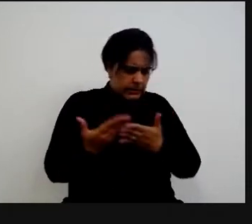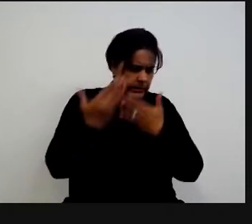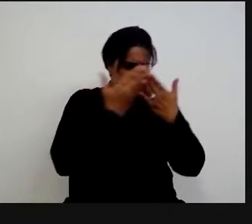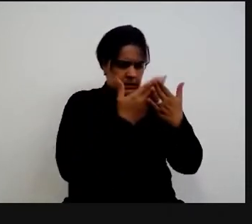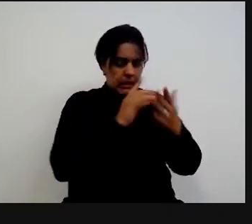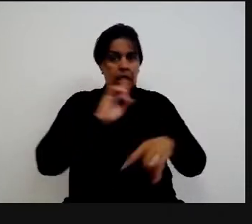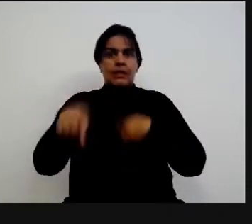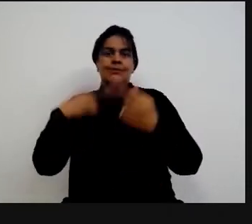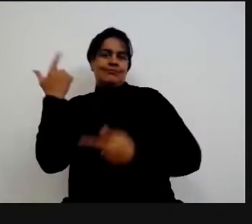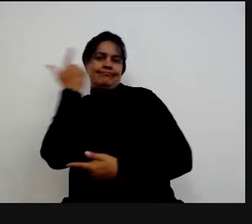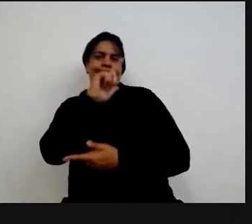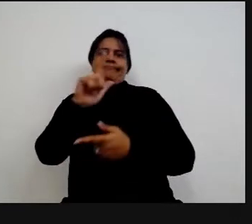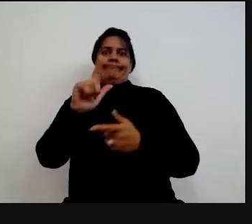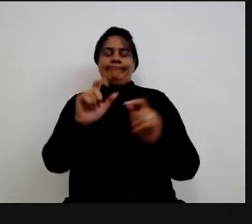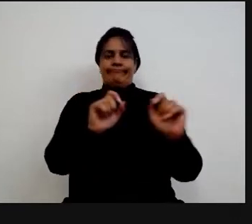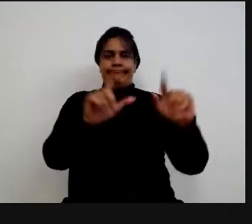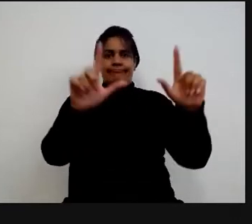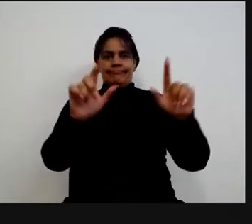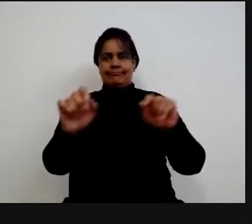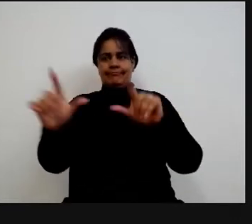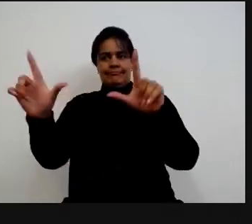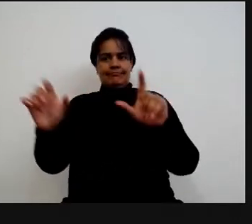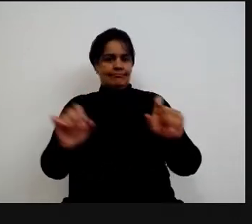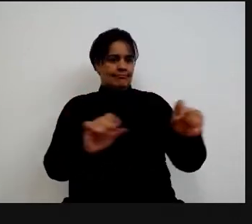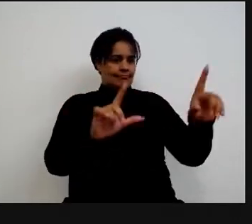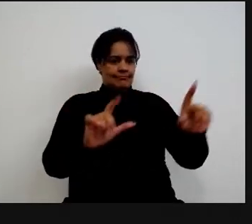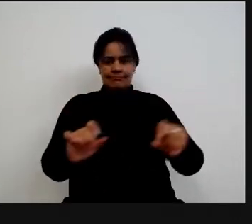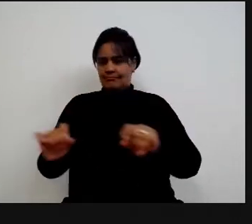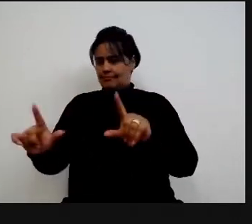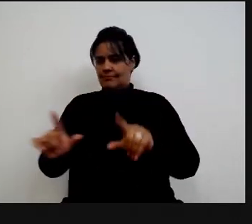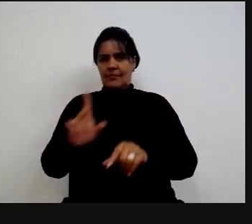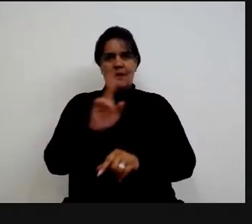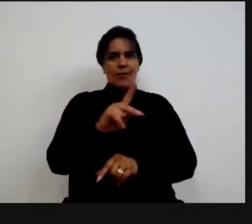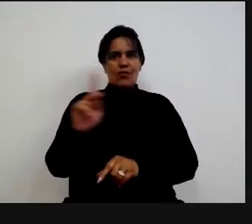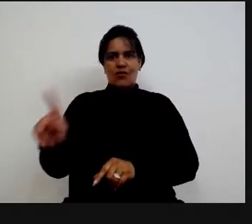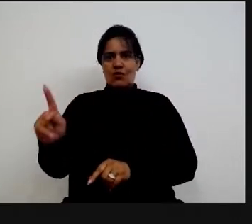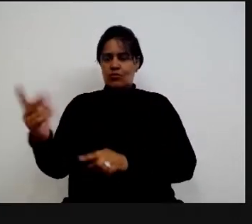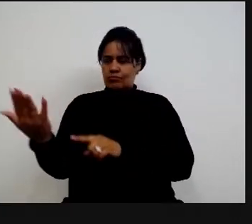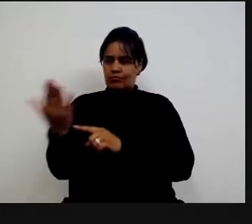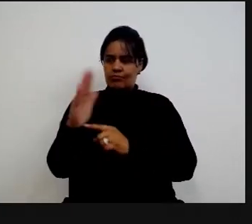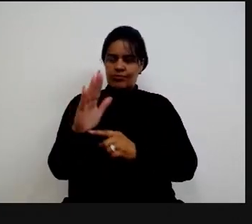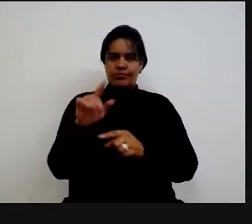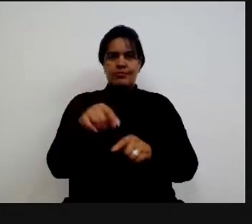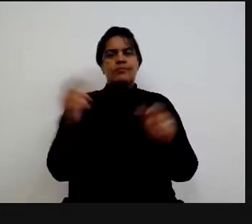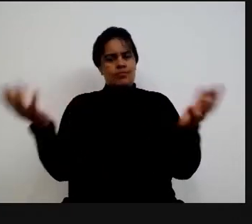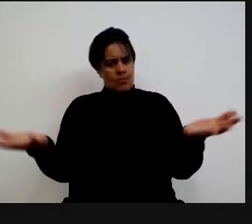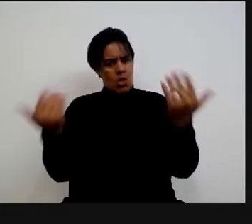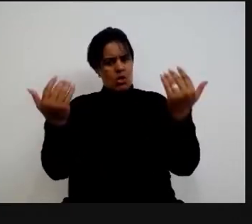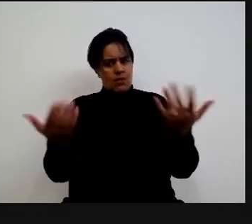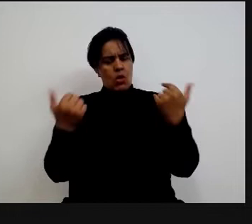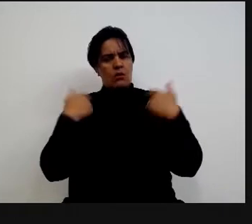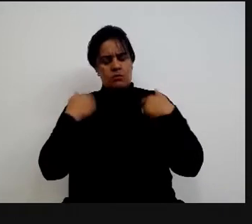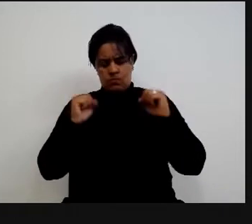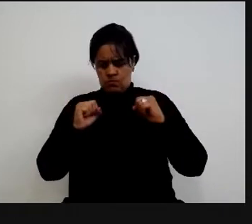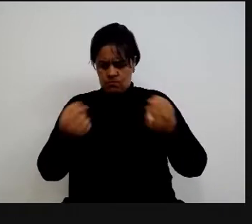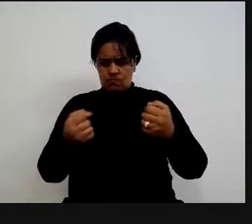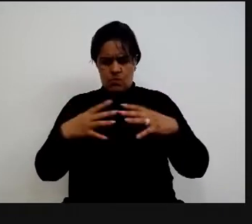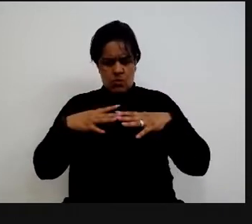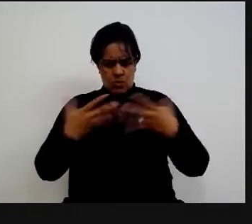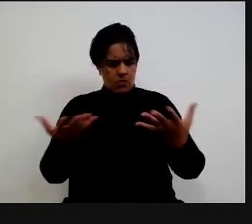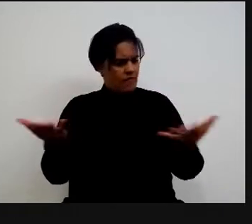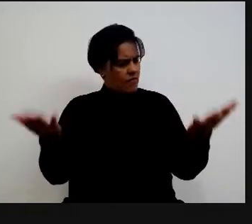aí logo em seguida já começaram a aparecer os professores, né? Mas vamos encarar isso